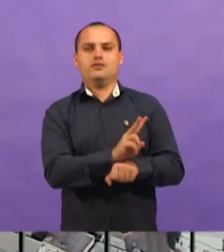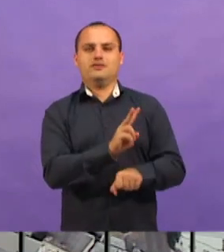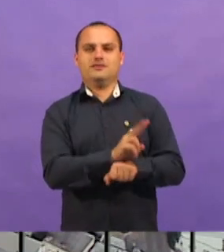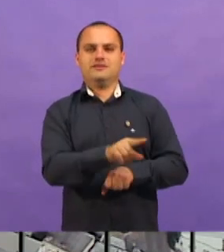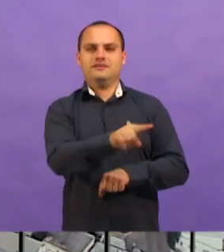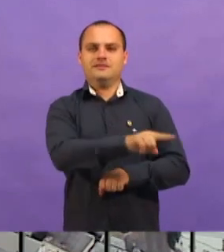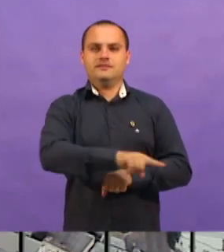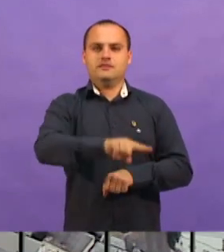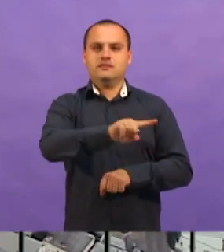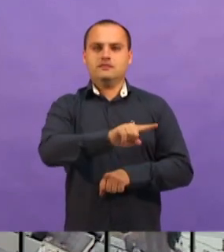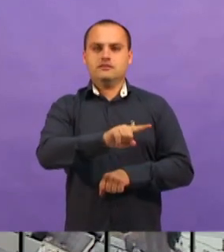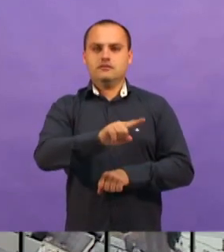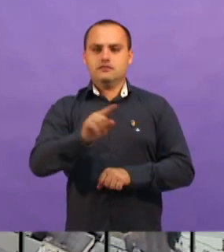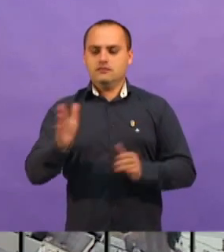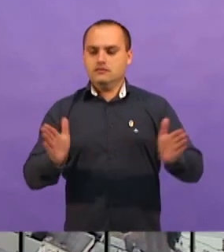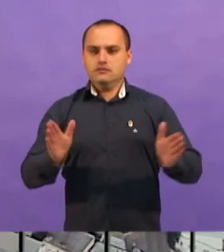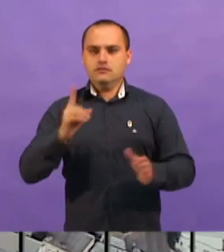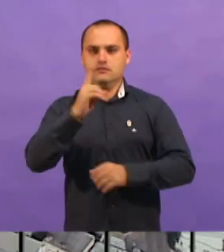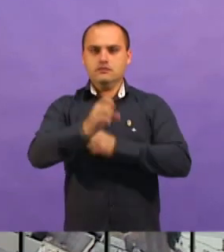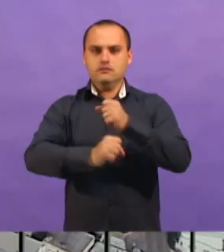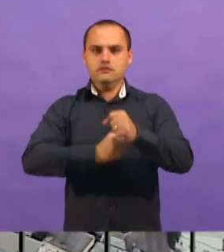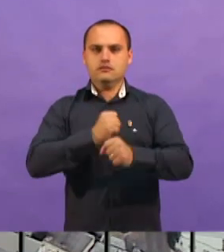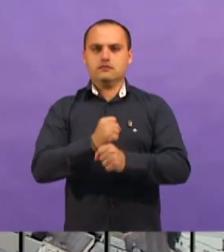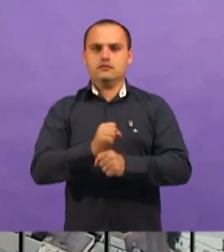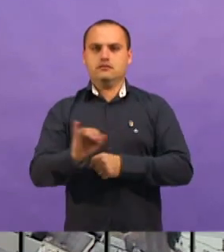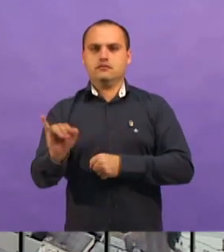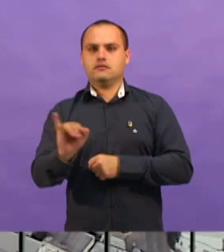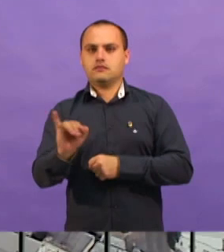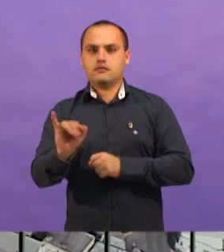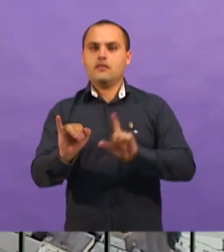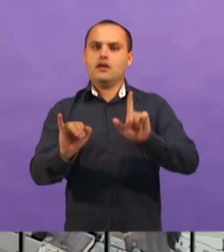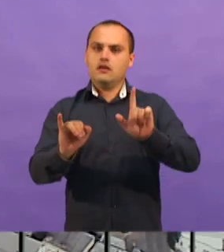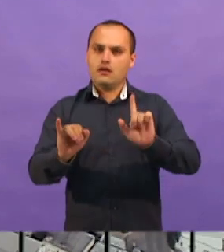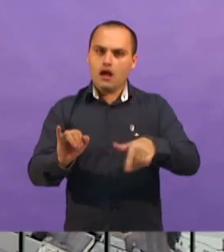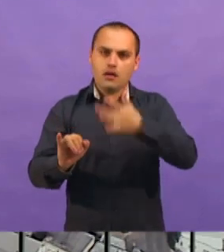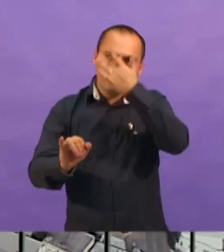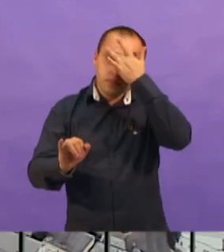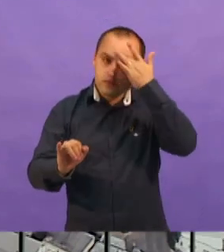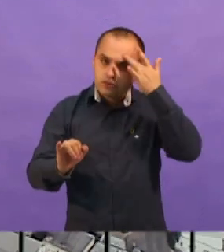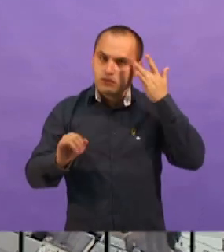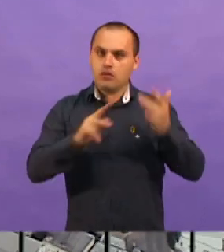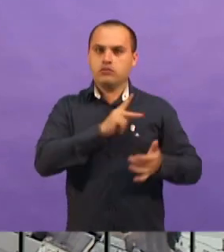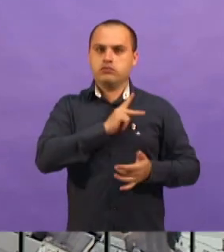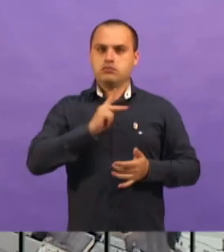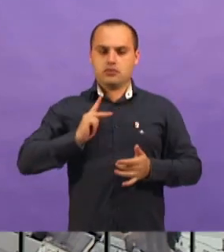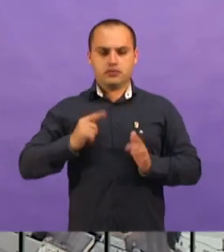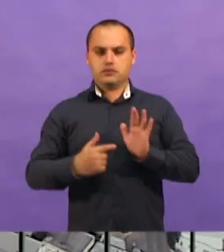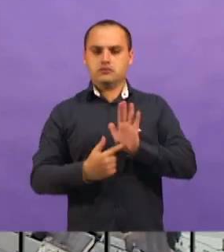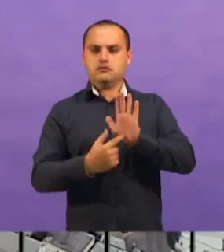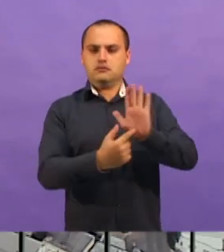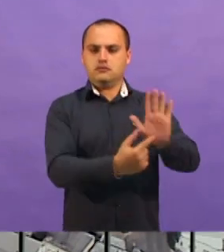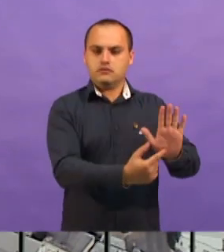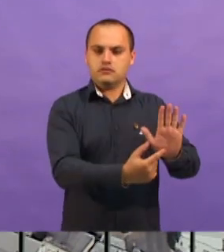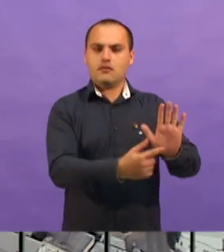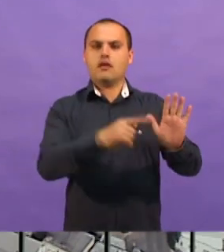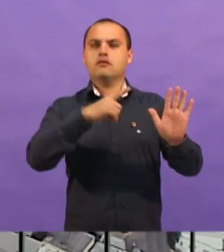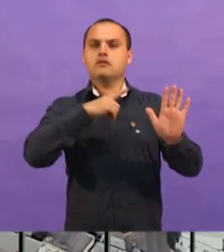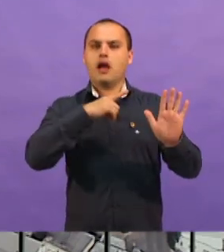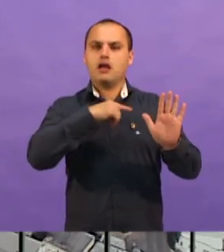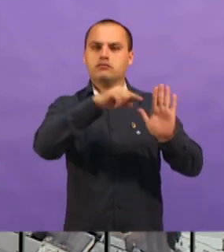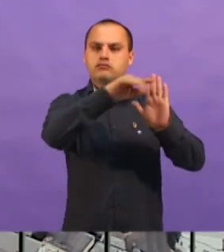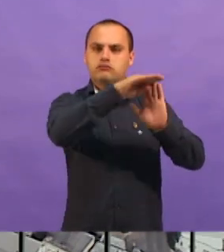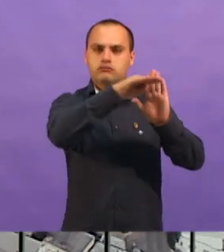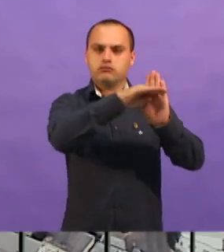Inclusive exposição de imagens de pessoas públicas, alguns artigos ou depoimentos, às vezes não